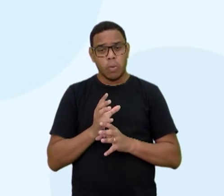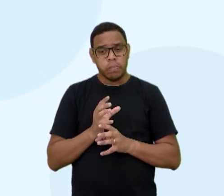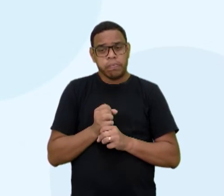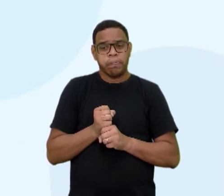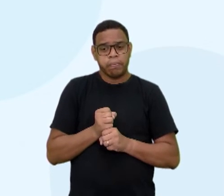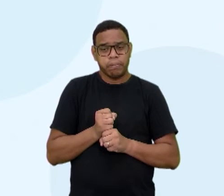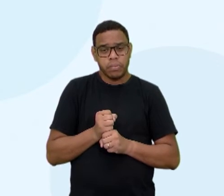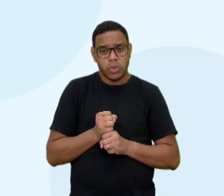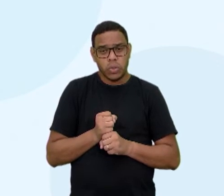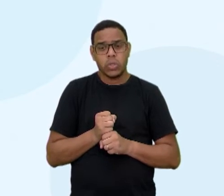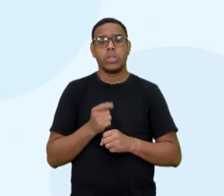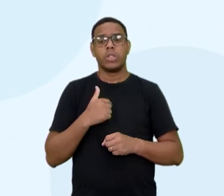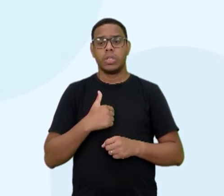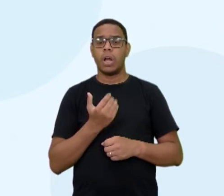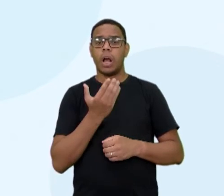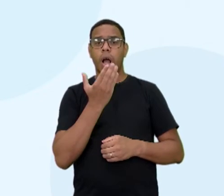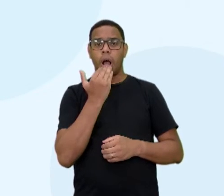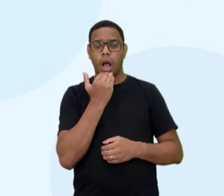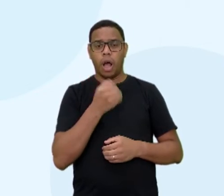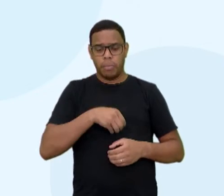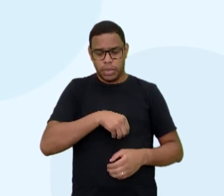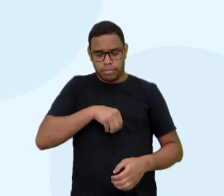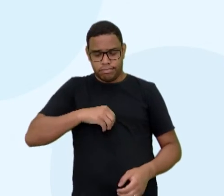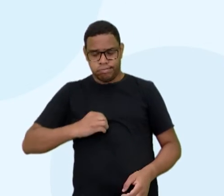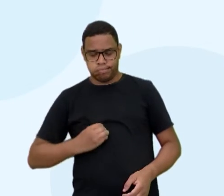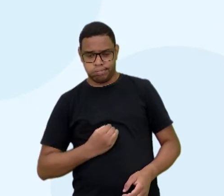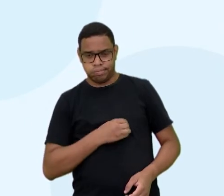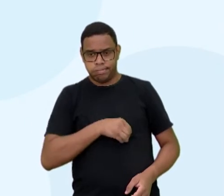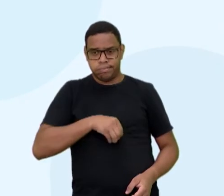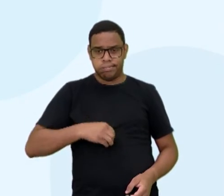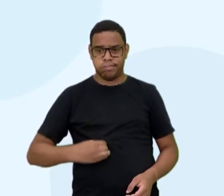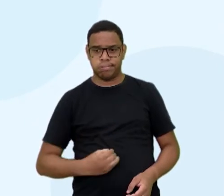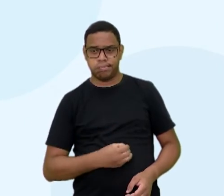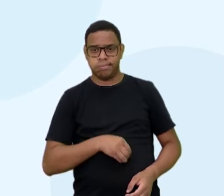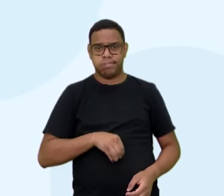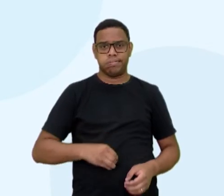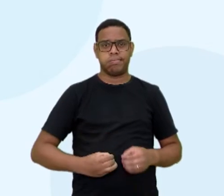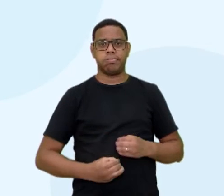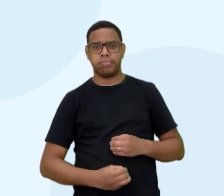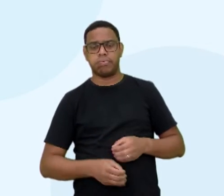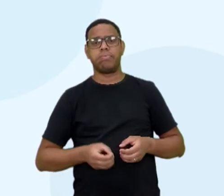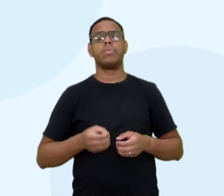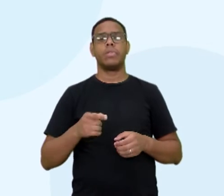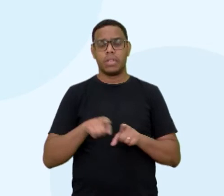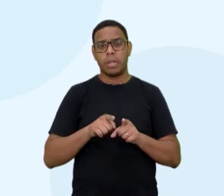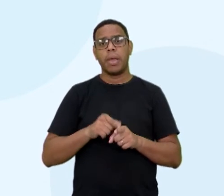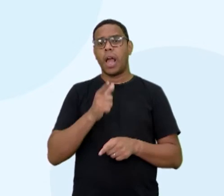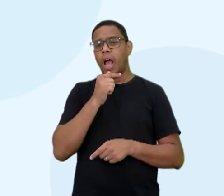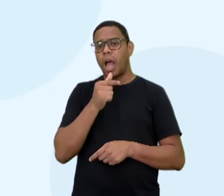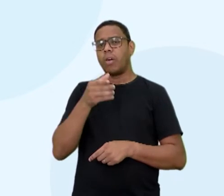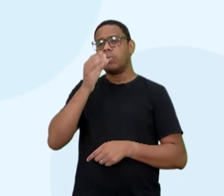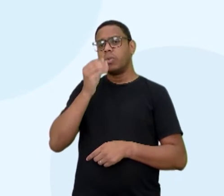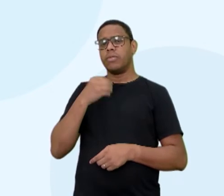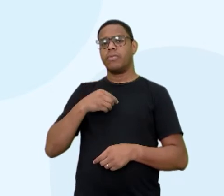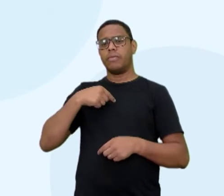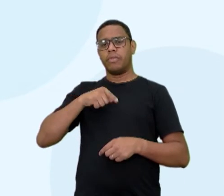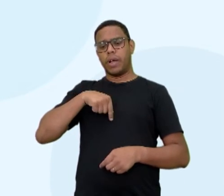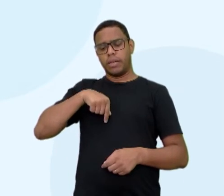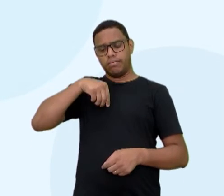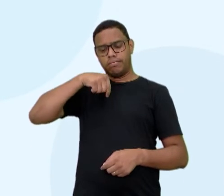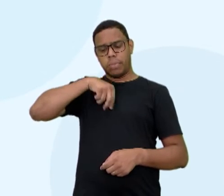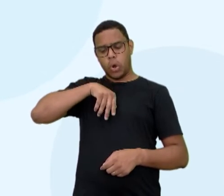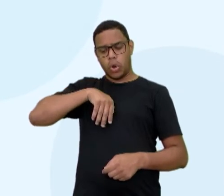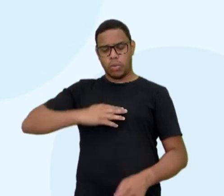sim empurrarem melhor os alimentos e os líquidos ao longo do trato digestório, né? Além de auxiliar